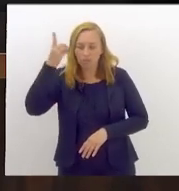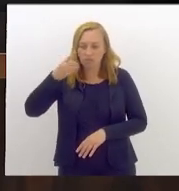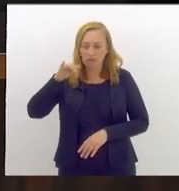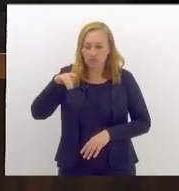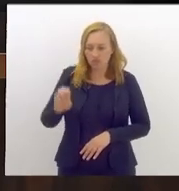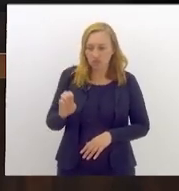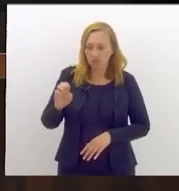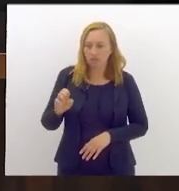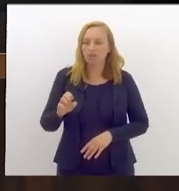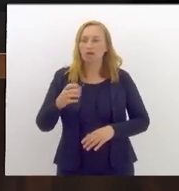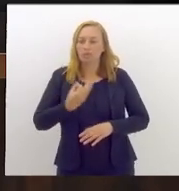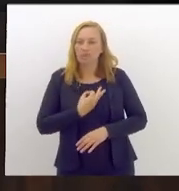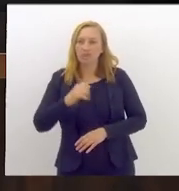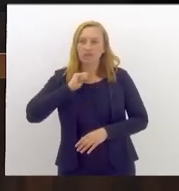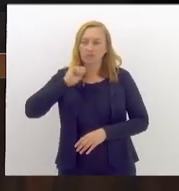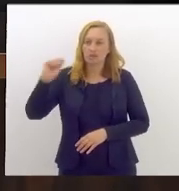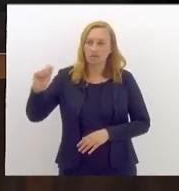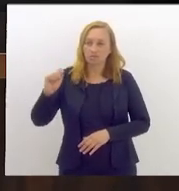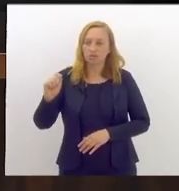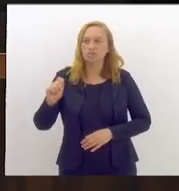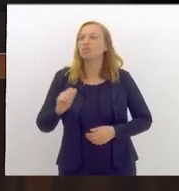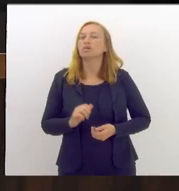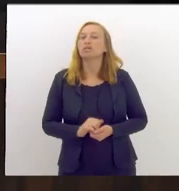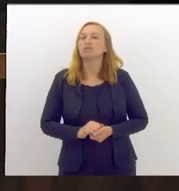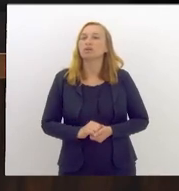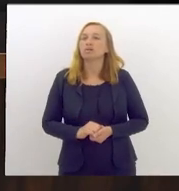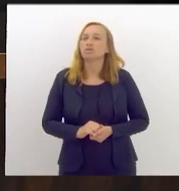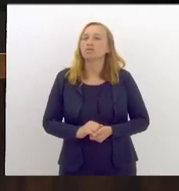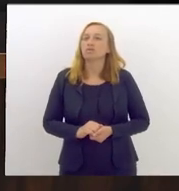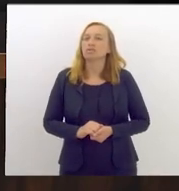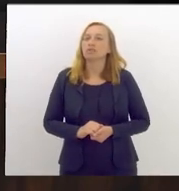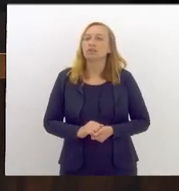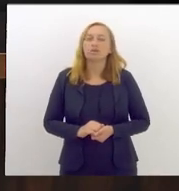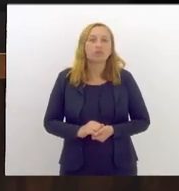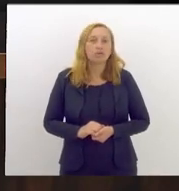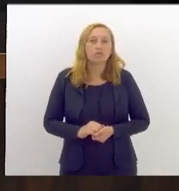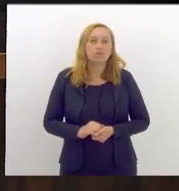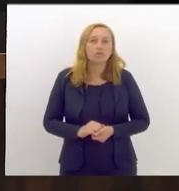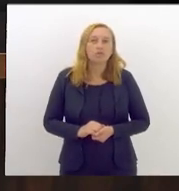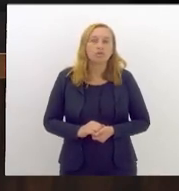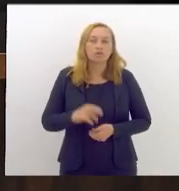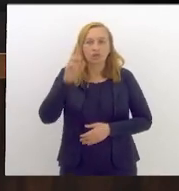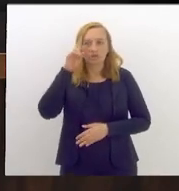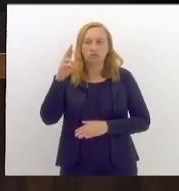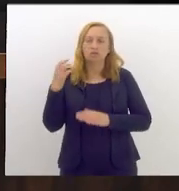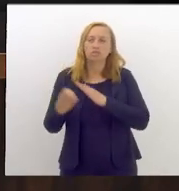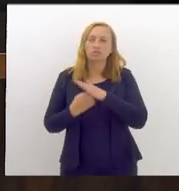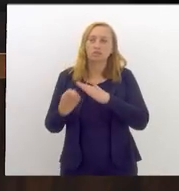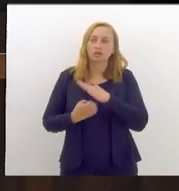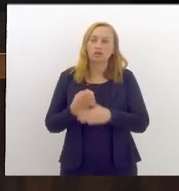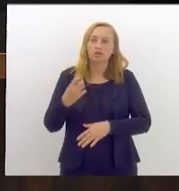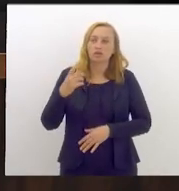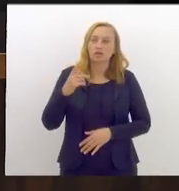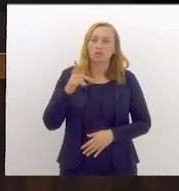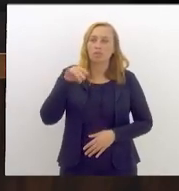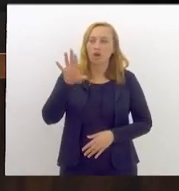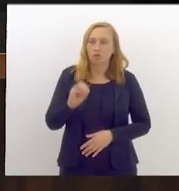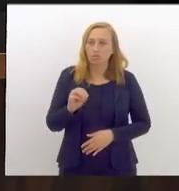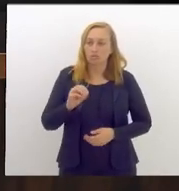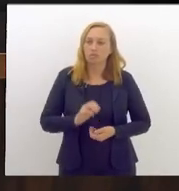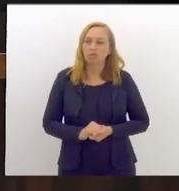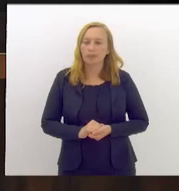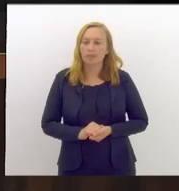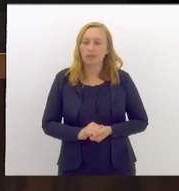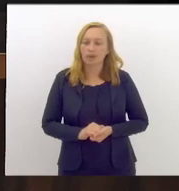Alexandre que não consegue medalha Tiradentes respectivo diploma sócio proprietário do clube Coach 45 Paulo Maurício de Almeida